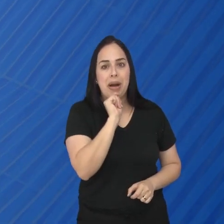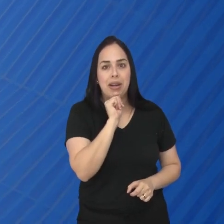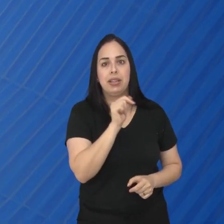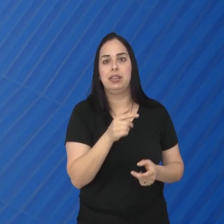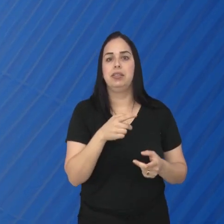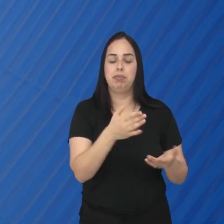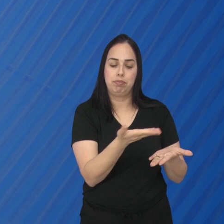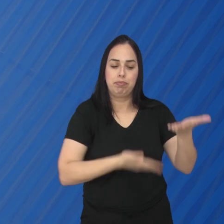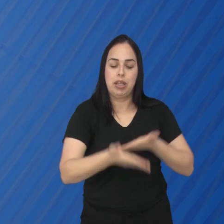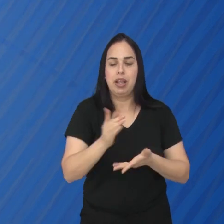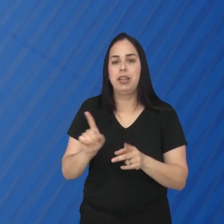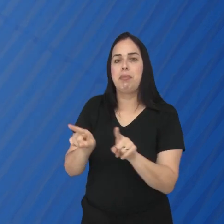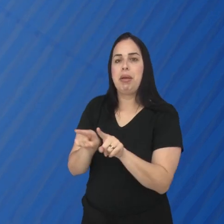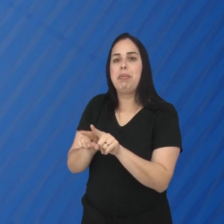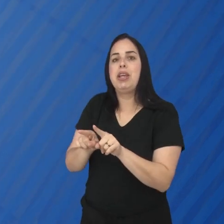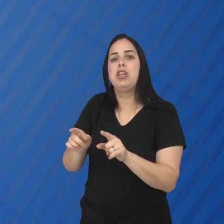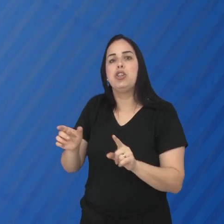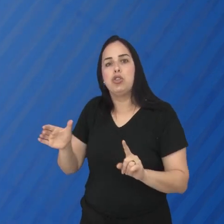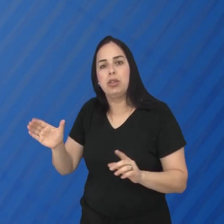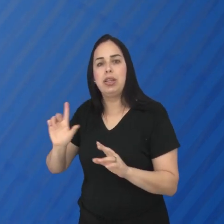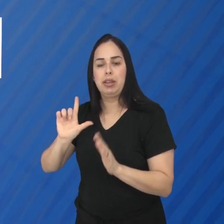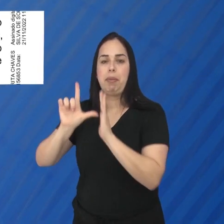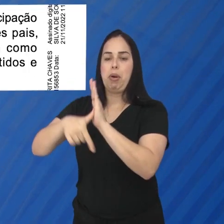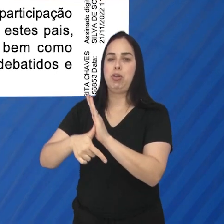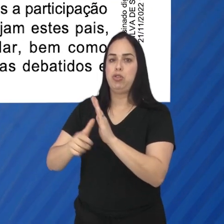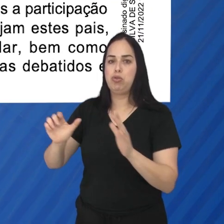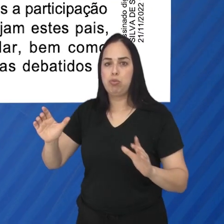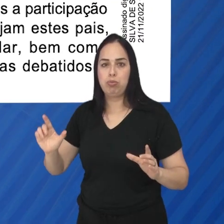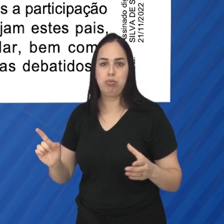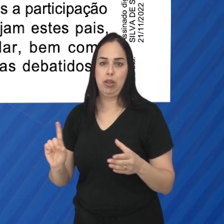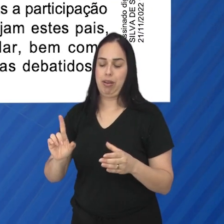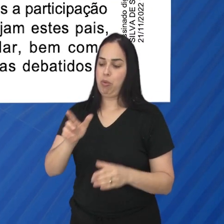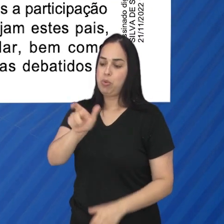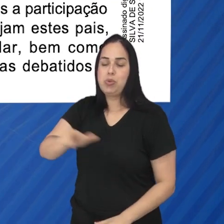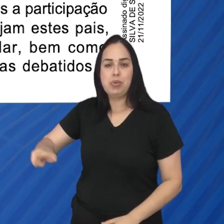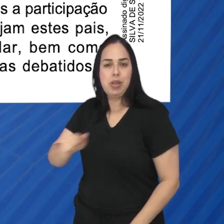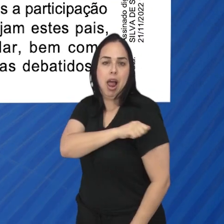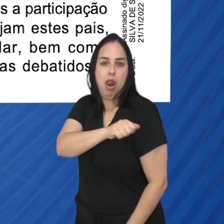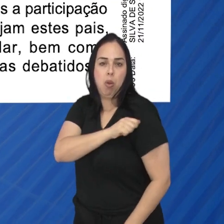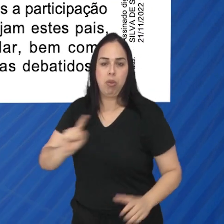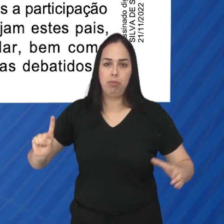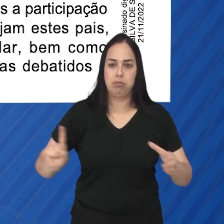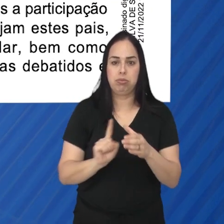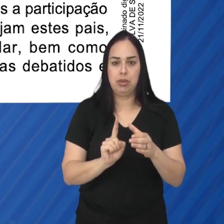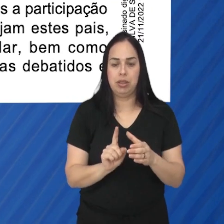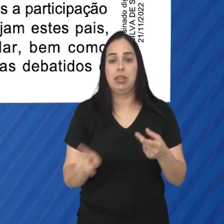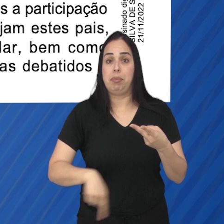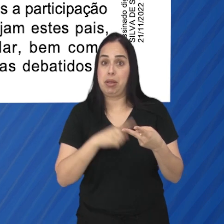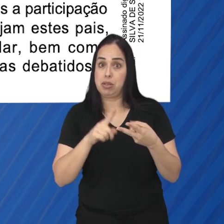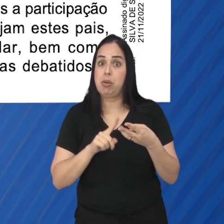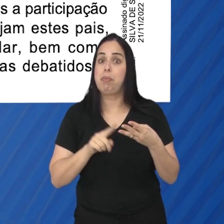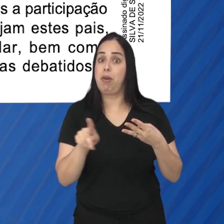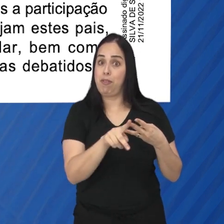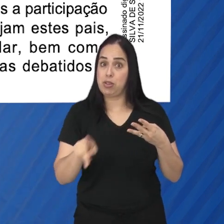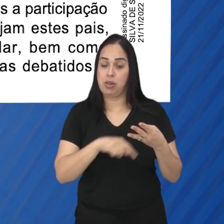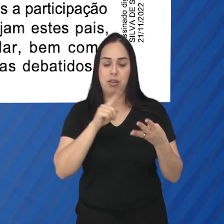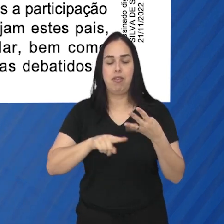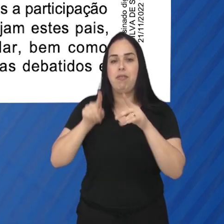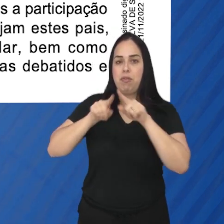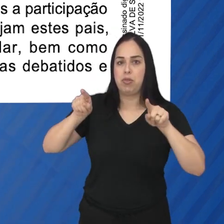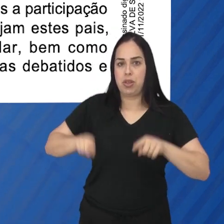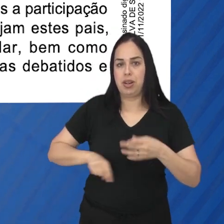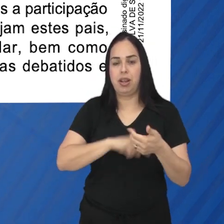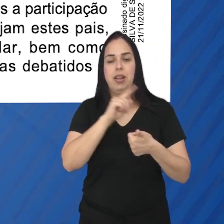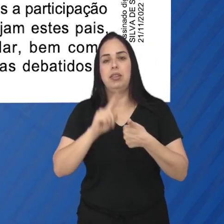com deficiência e outra com eles junto aos filhos. Define ainda que também poderão participar dos encontros professores, funcionários das